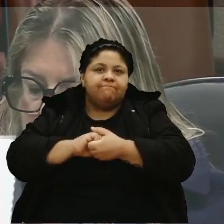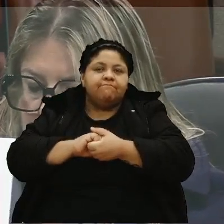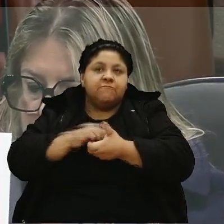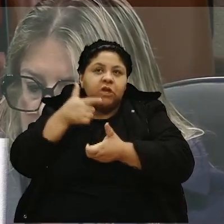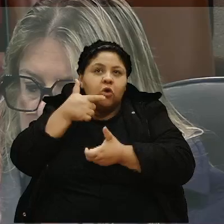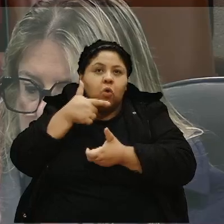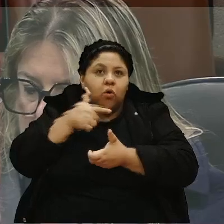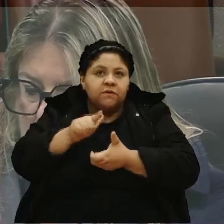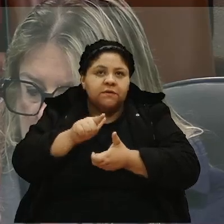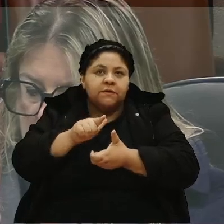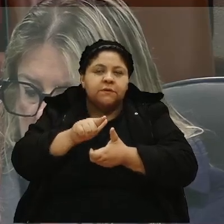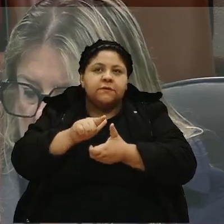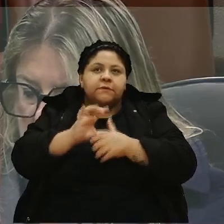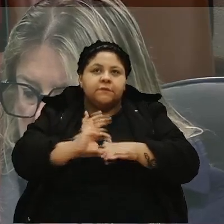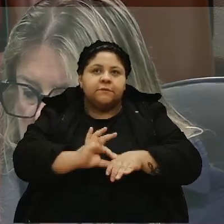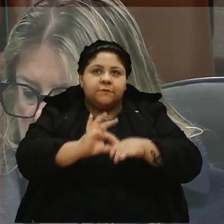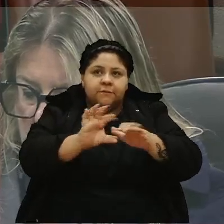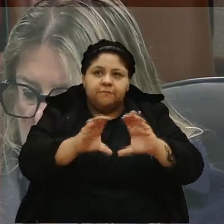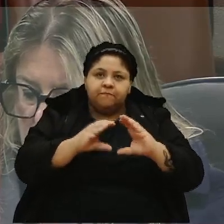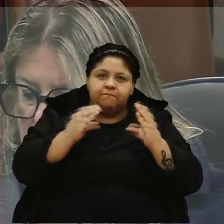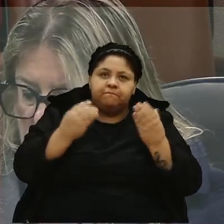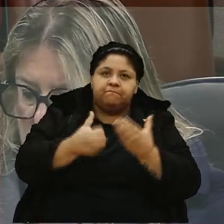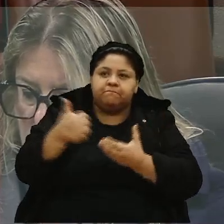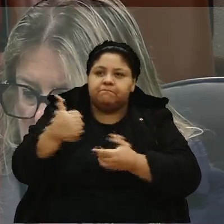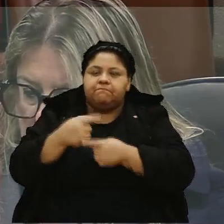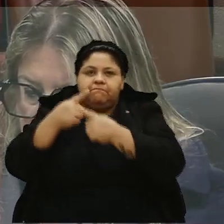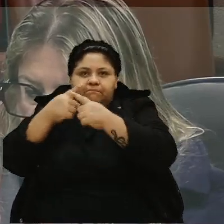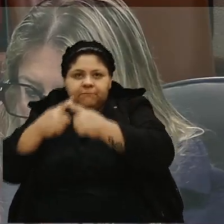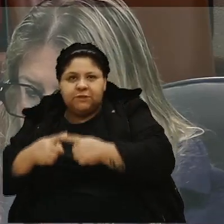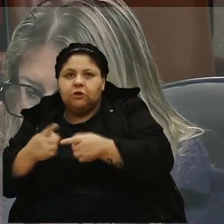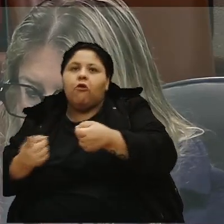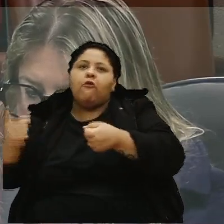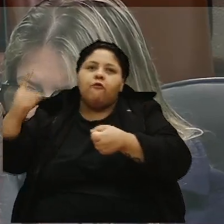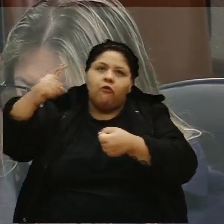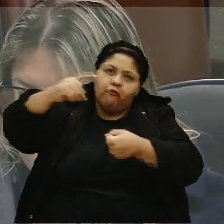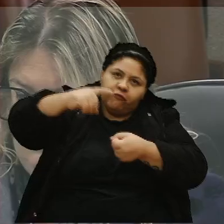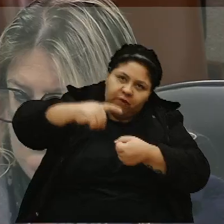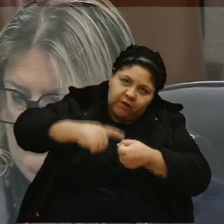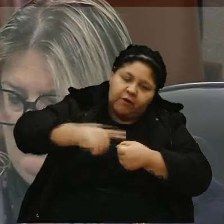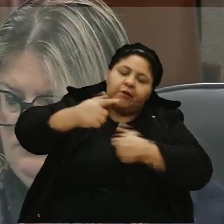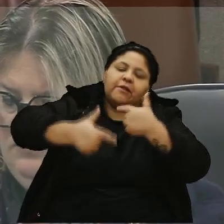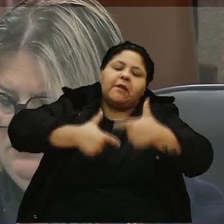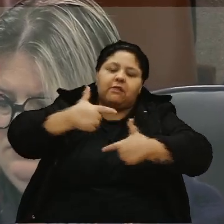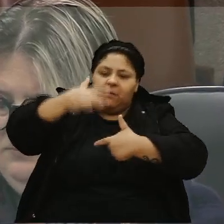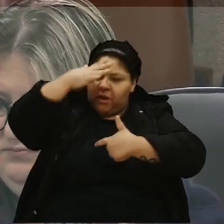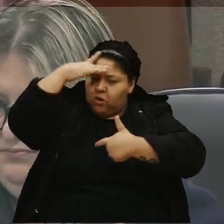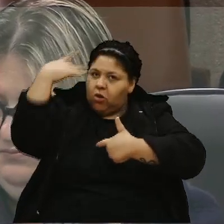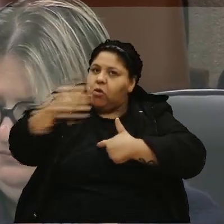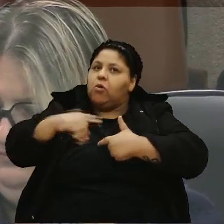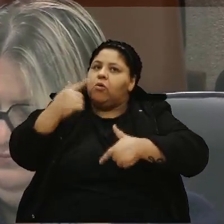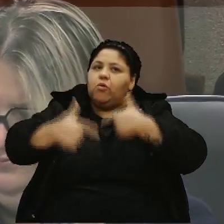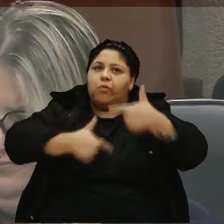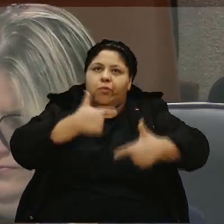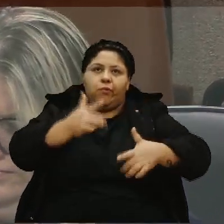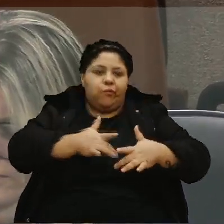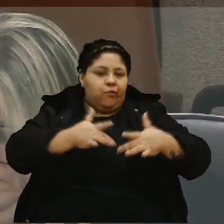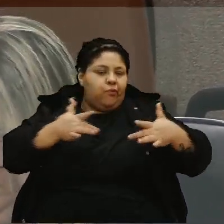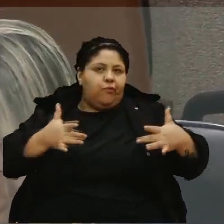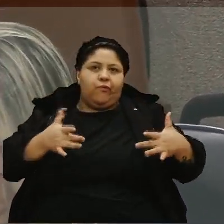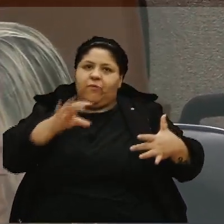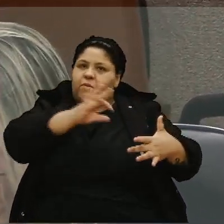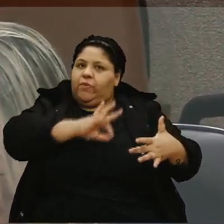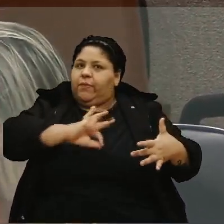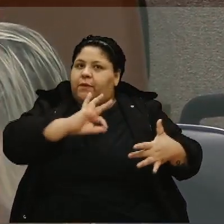né, lideranças comunitárias pela primeira vez, reeleição, que é um trabalho árduo, voluntário, não recebe um